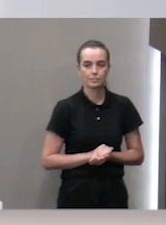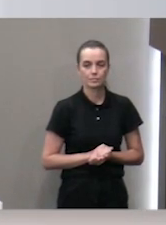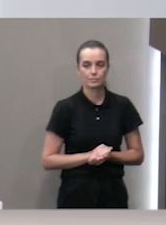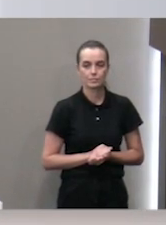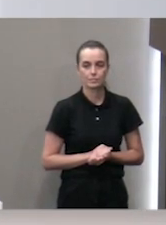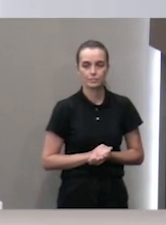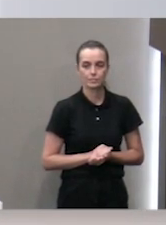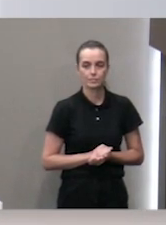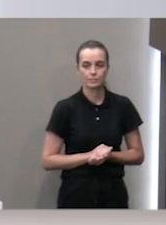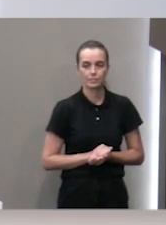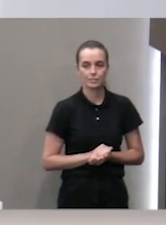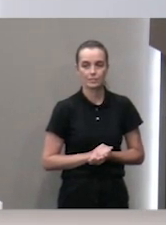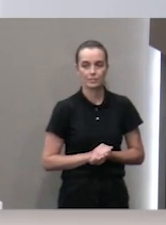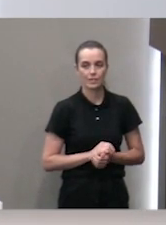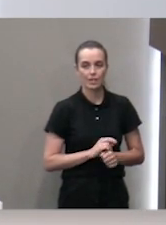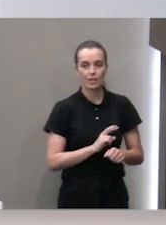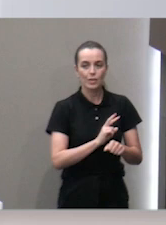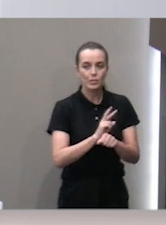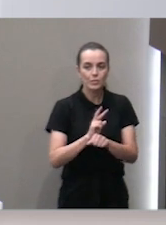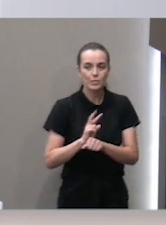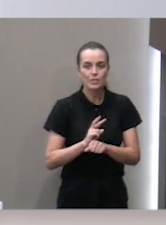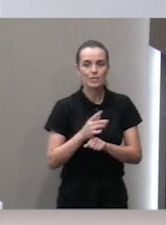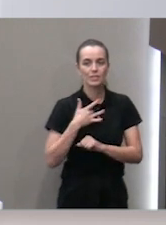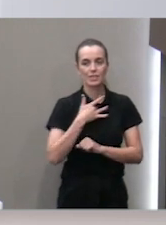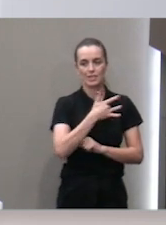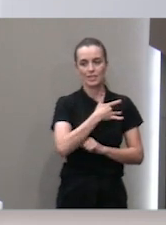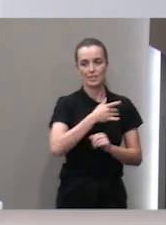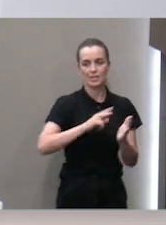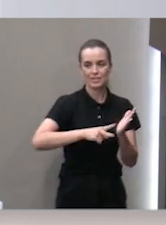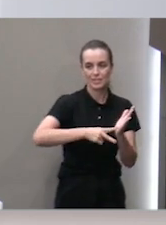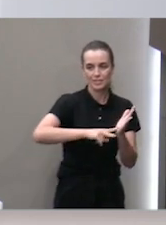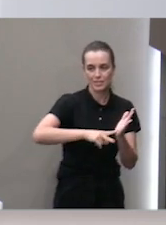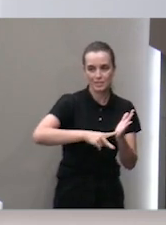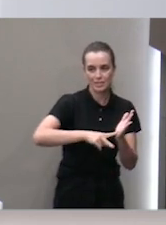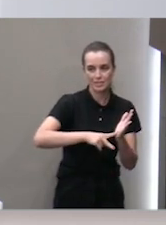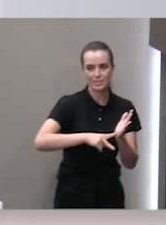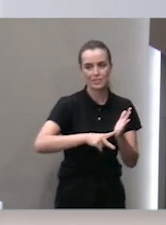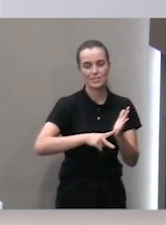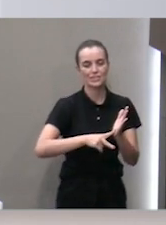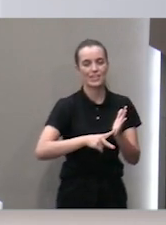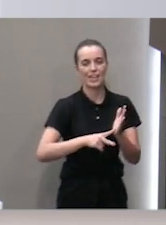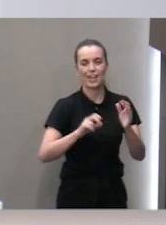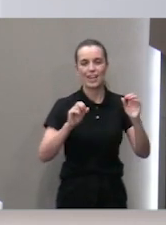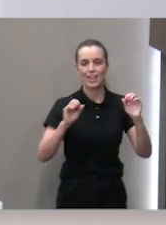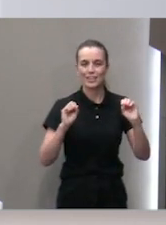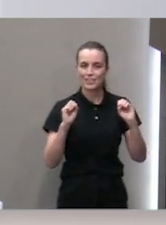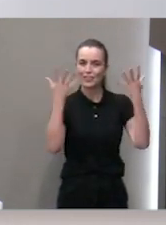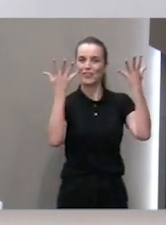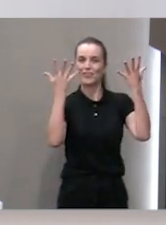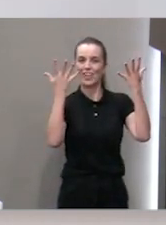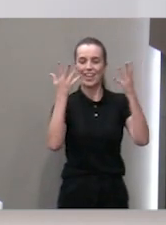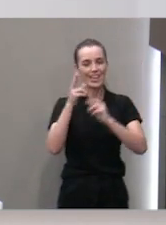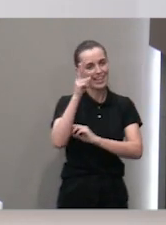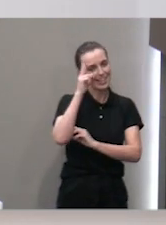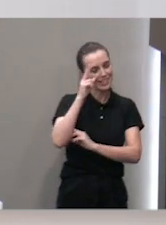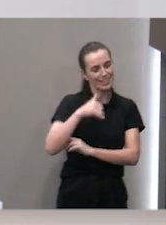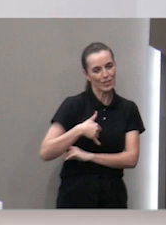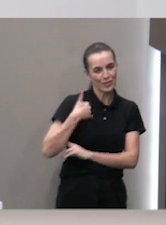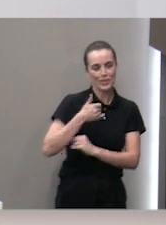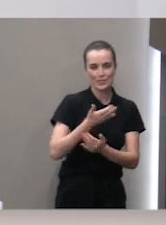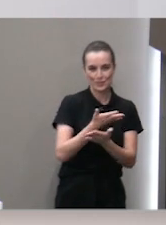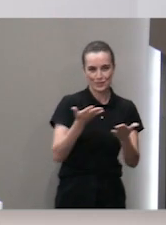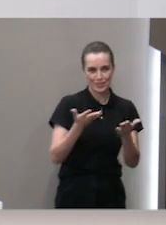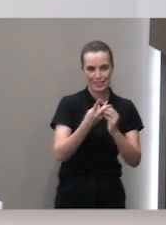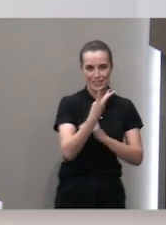Cuide da sua saúde e sorria, pois teu sindicato está de aniversário e também cuidando de você. Ao longo dos